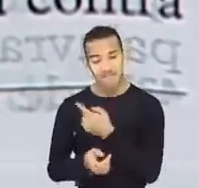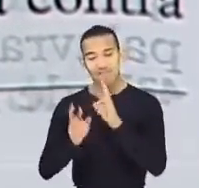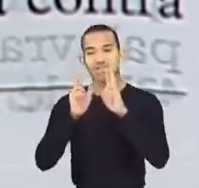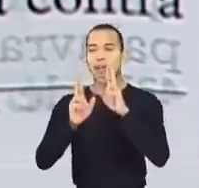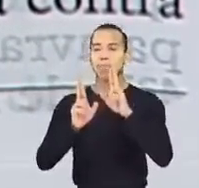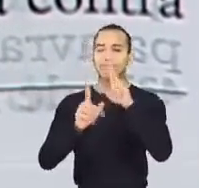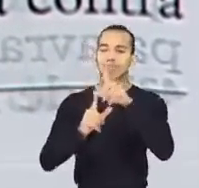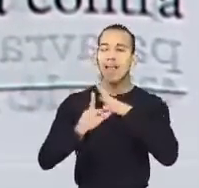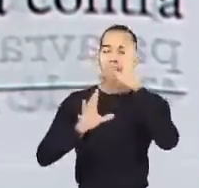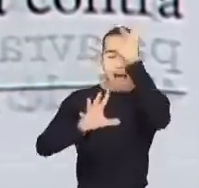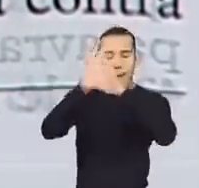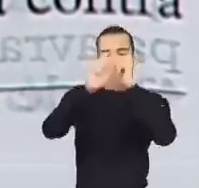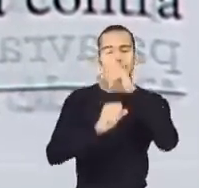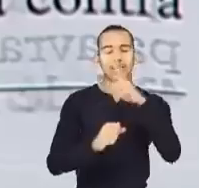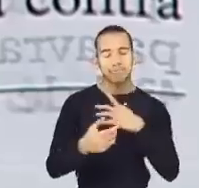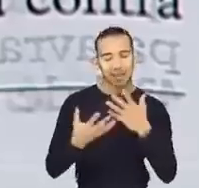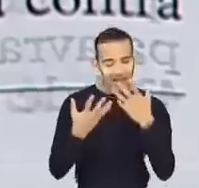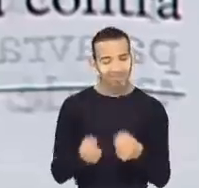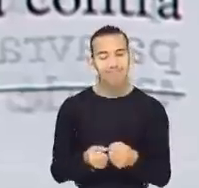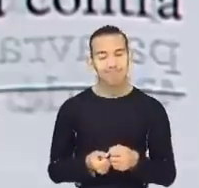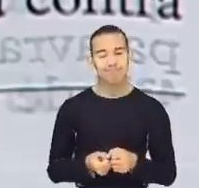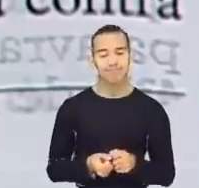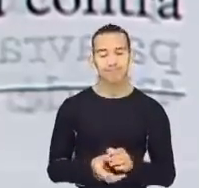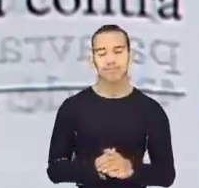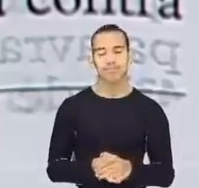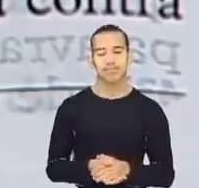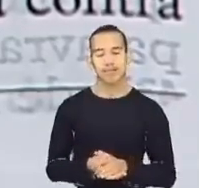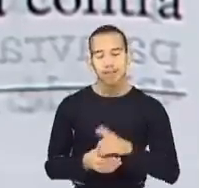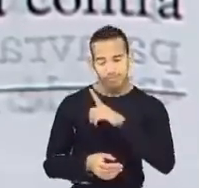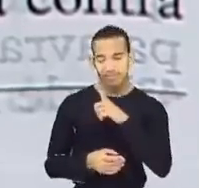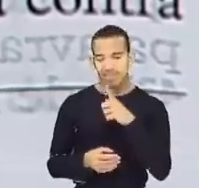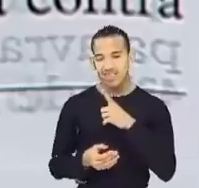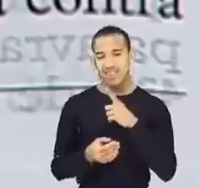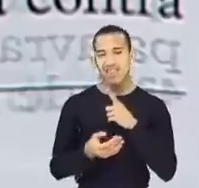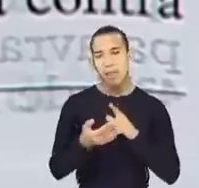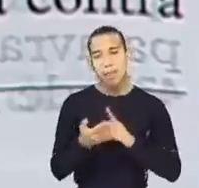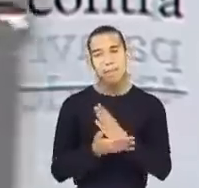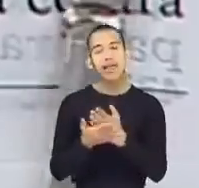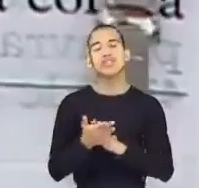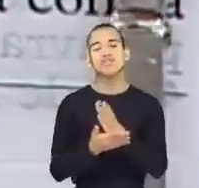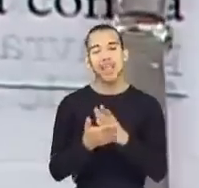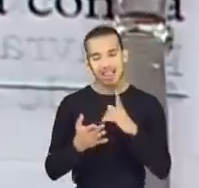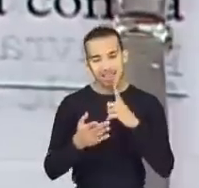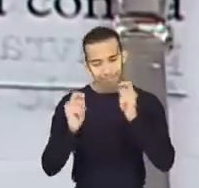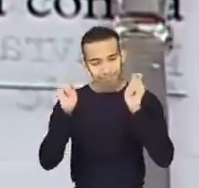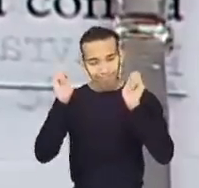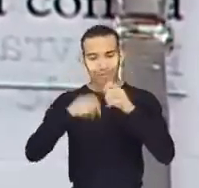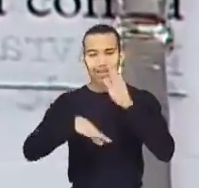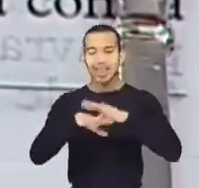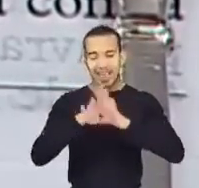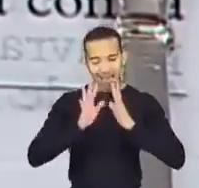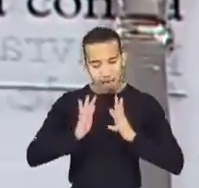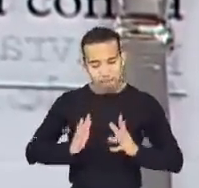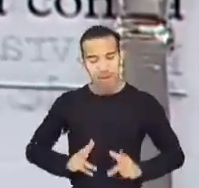ele aprendeu a ser flexível, a ter elasticidade, e foi